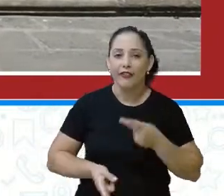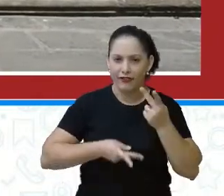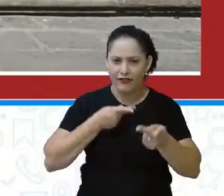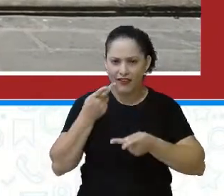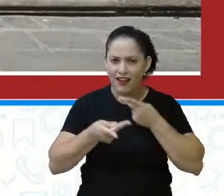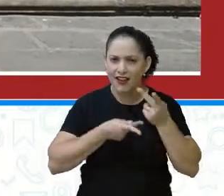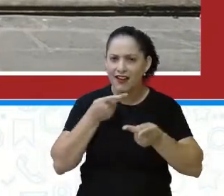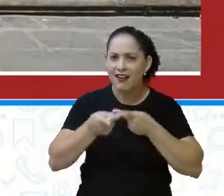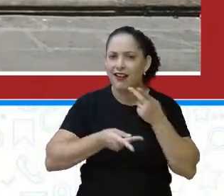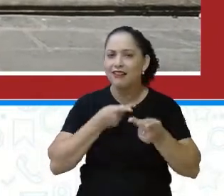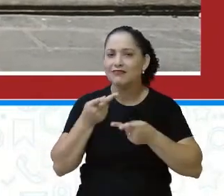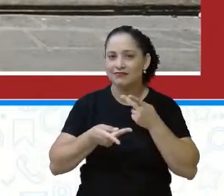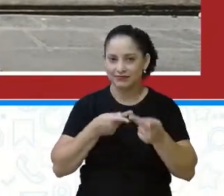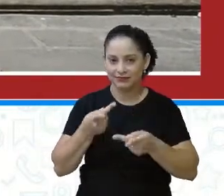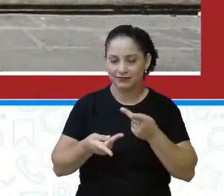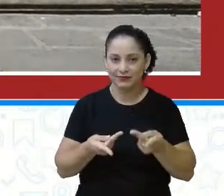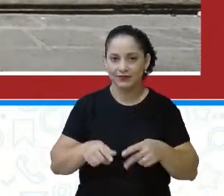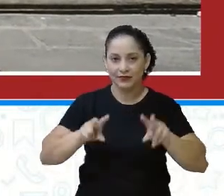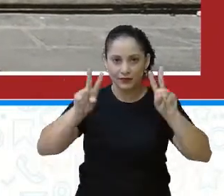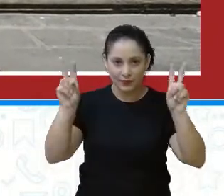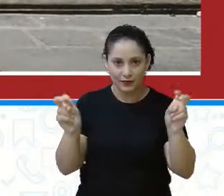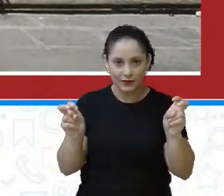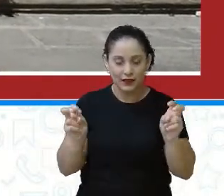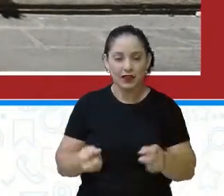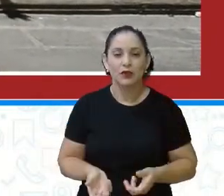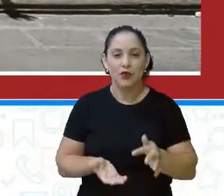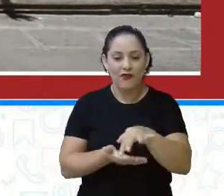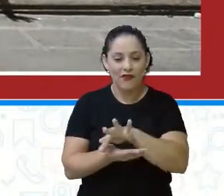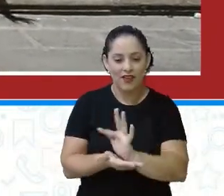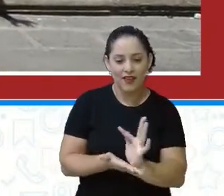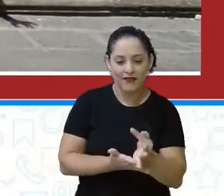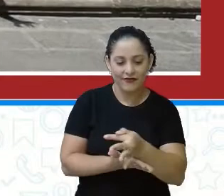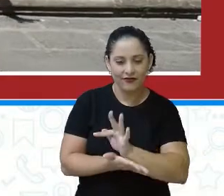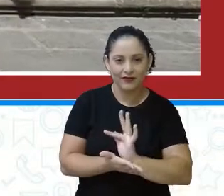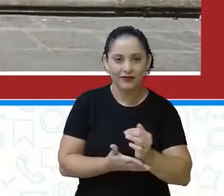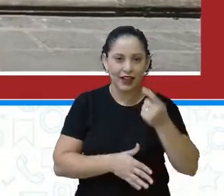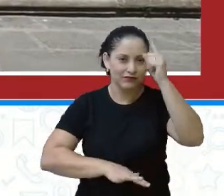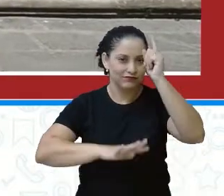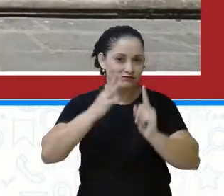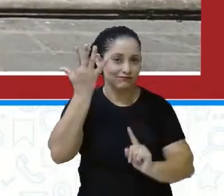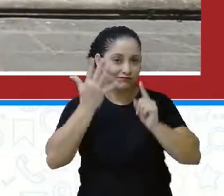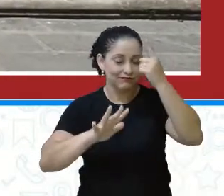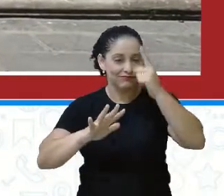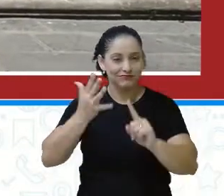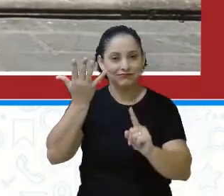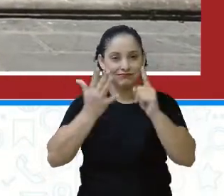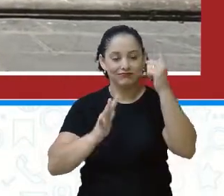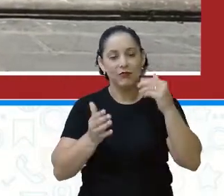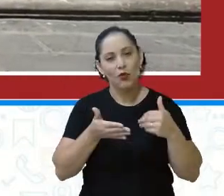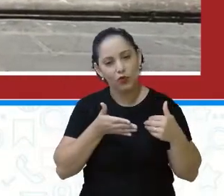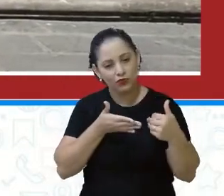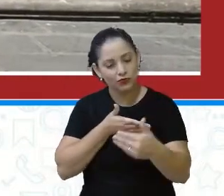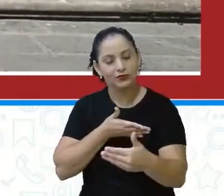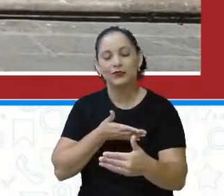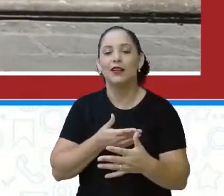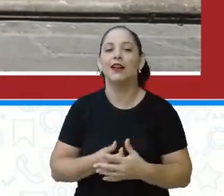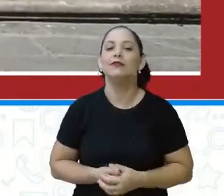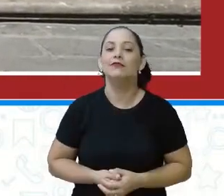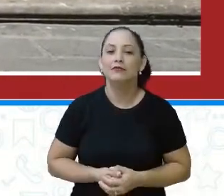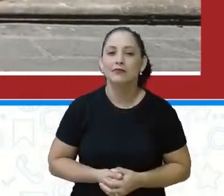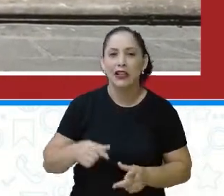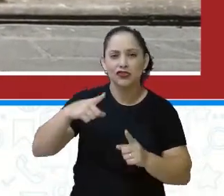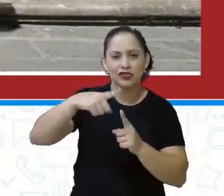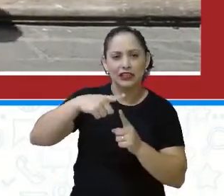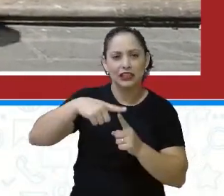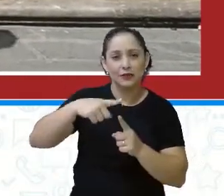um pouquinho mais a nossa dança típica de Recife, o frevo? Então, vamos falar um pouquinho sobre ele, sobre os